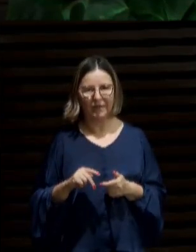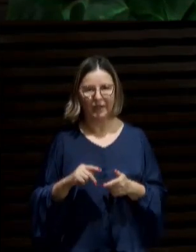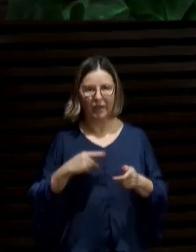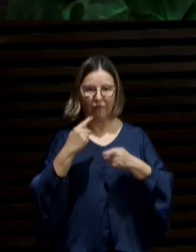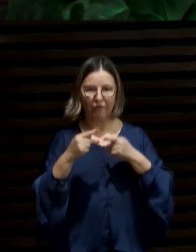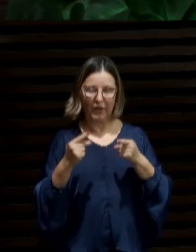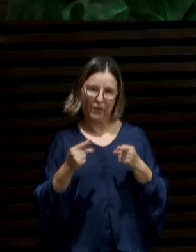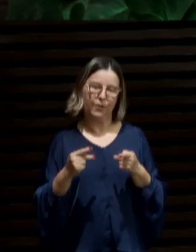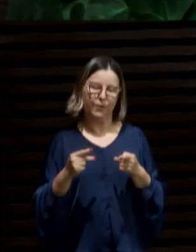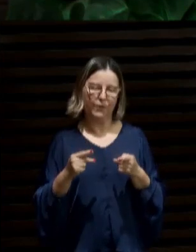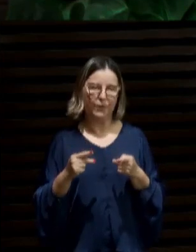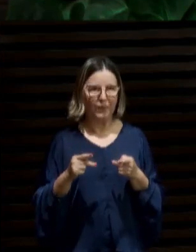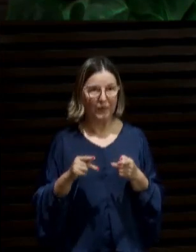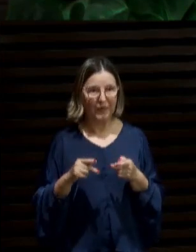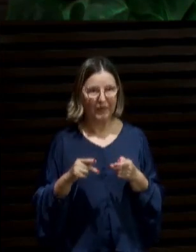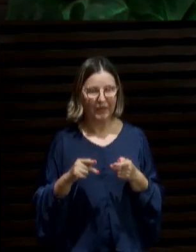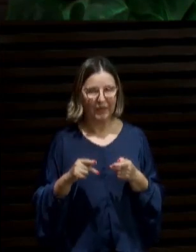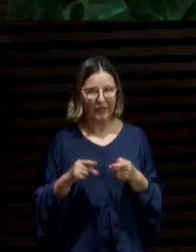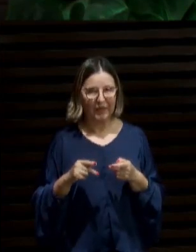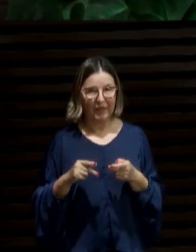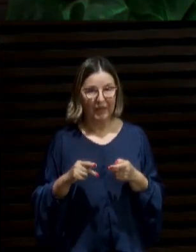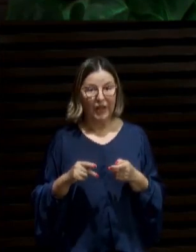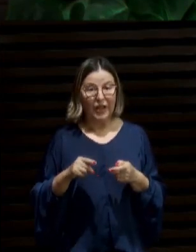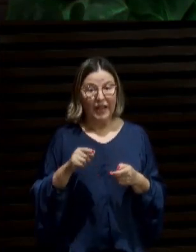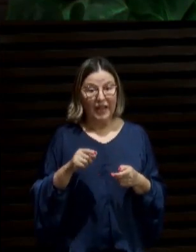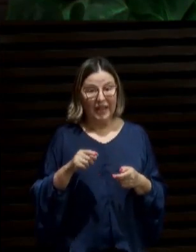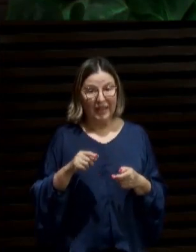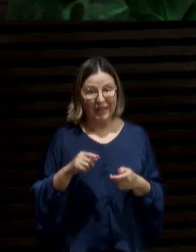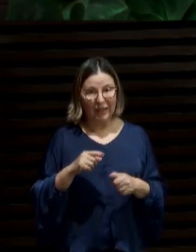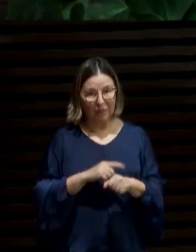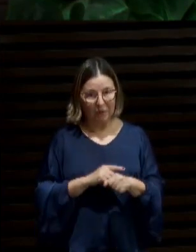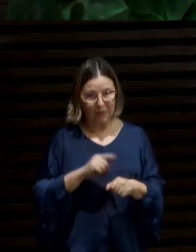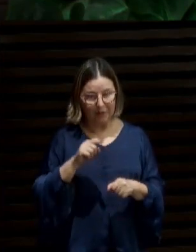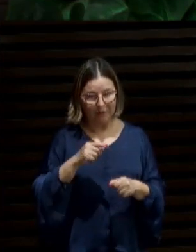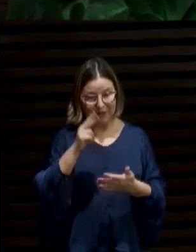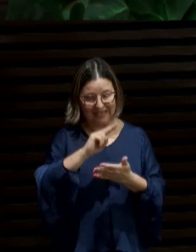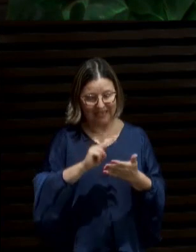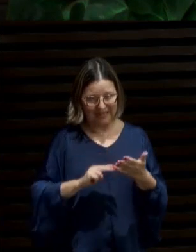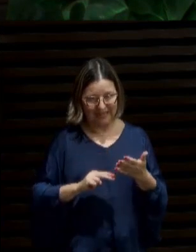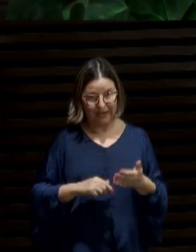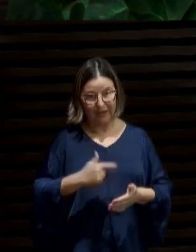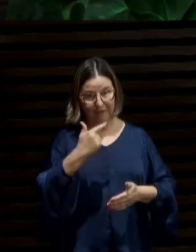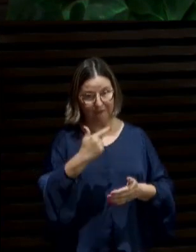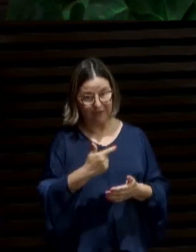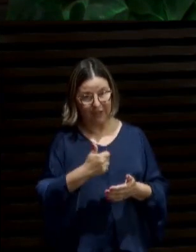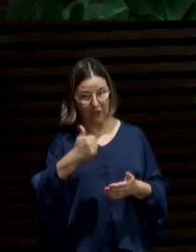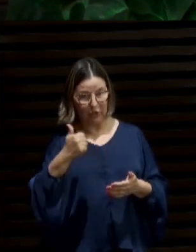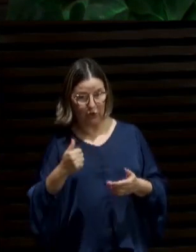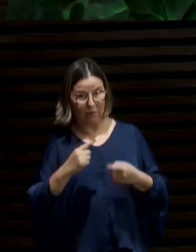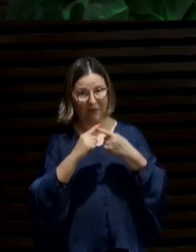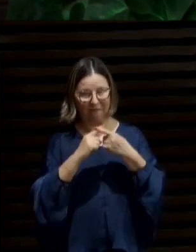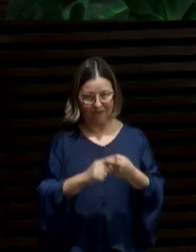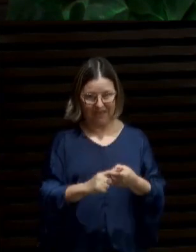você encontrar as 21 vezes do Evangelho de João, só o Evangelho de João usa